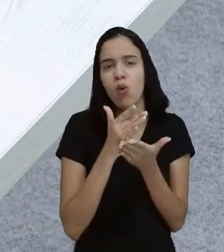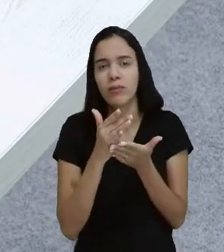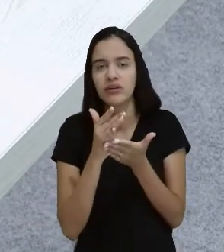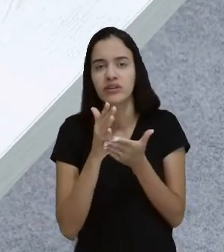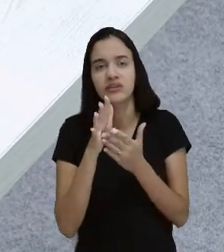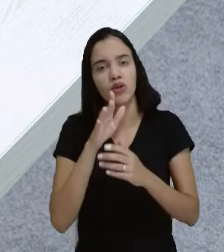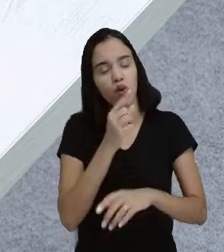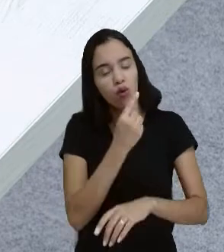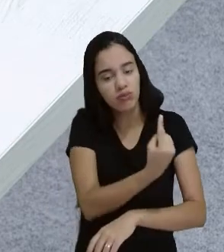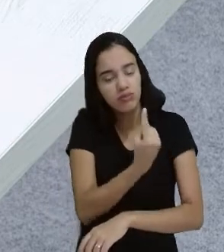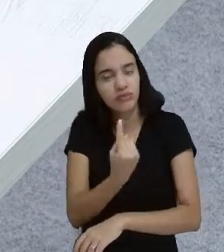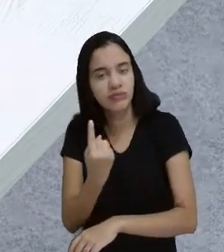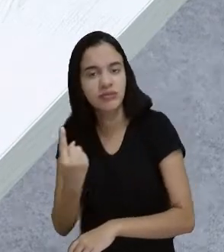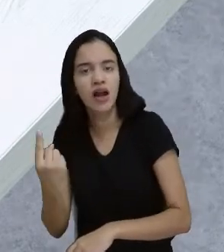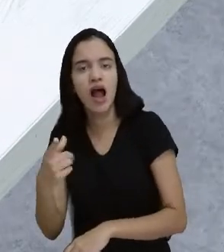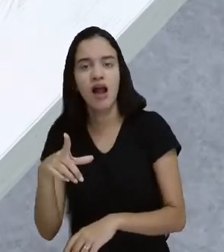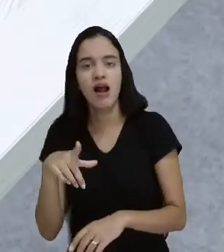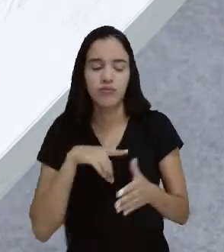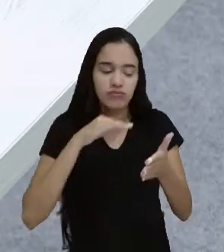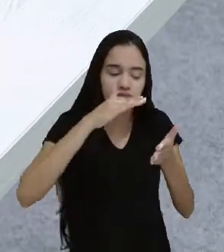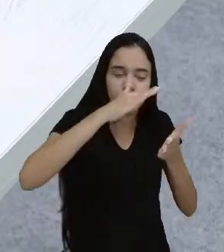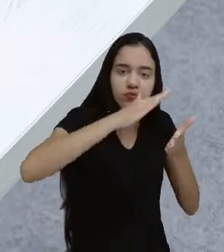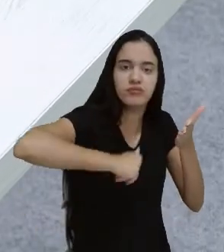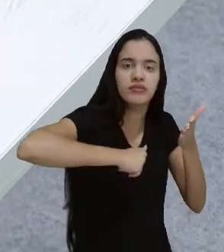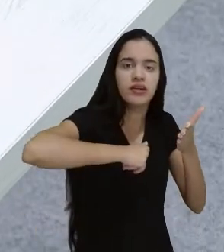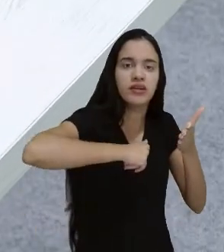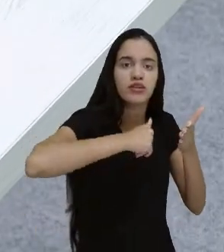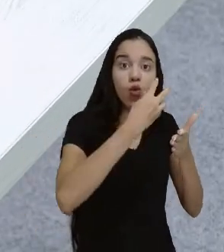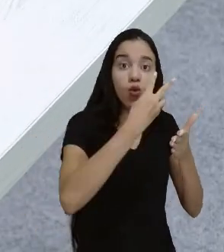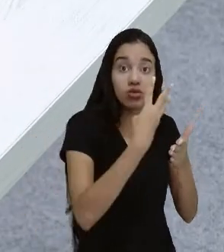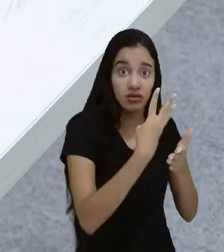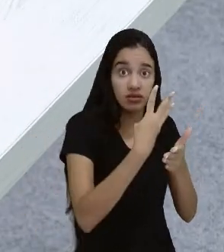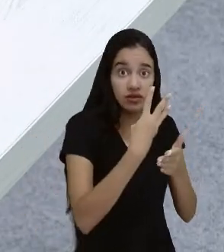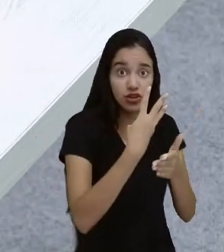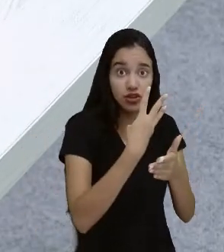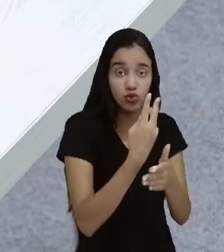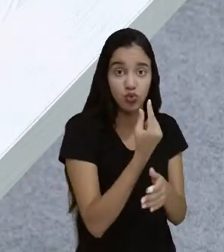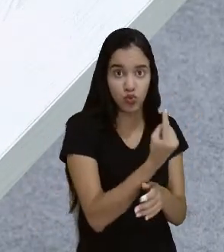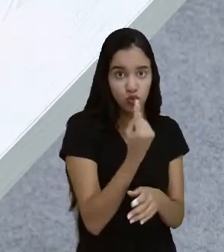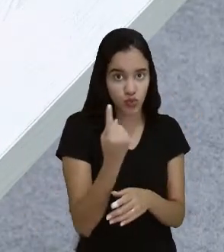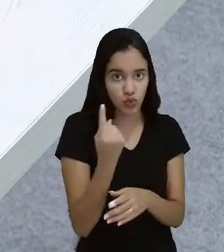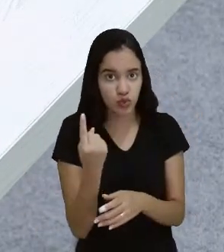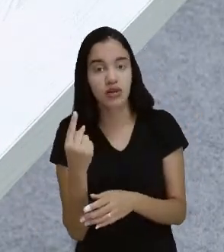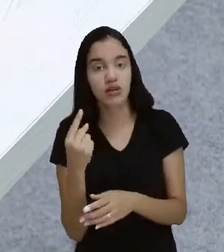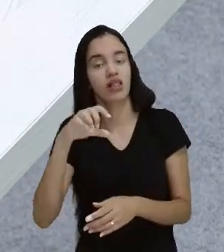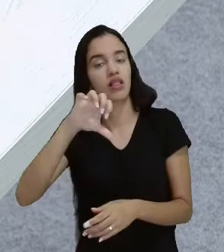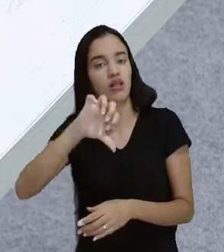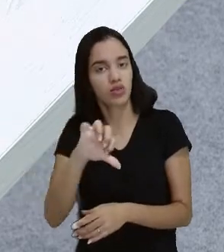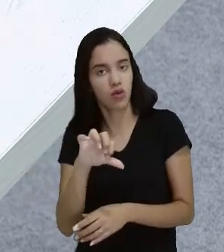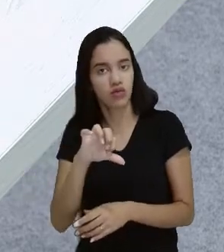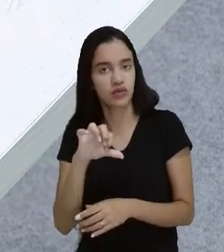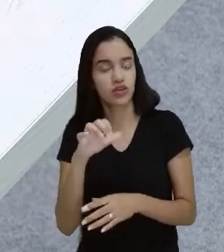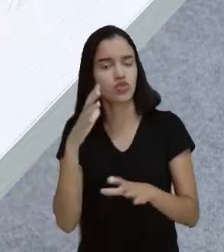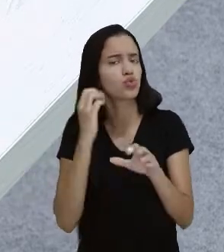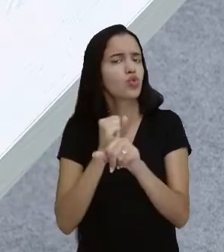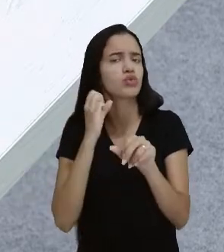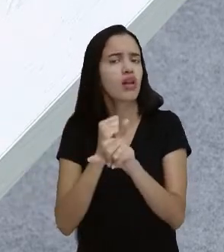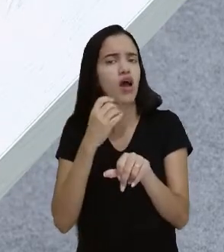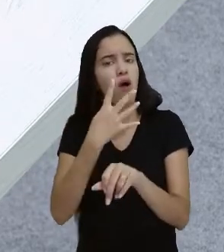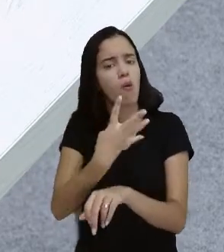das unidades. Ela tirou 3 unidades das 9, que totalizavam